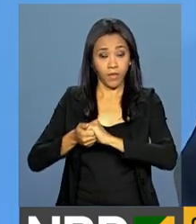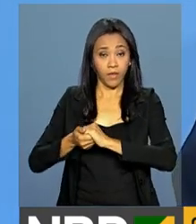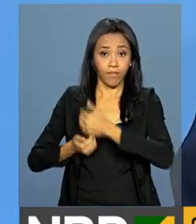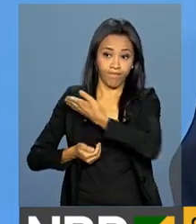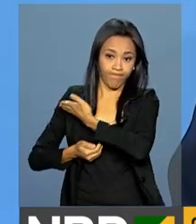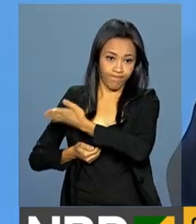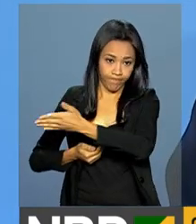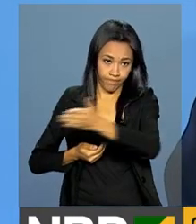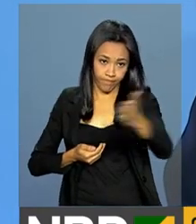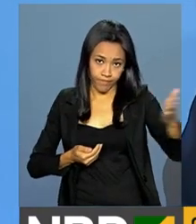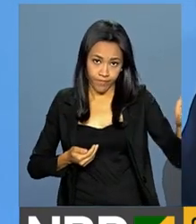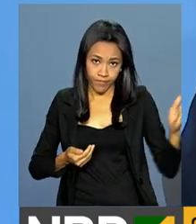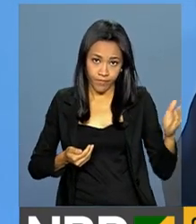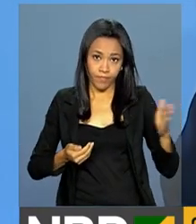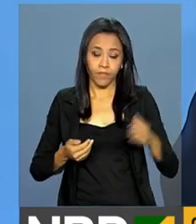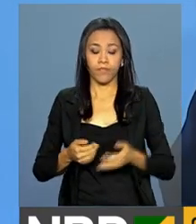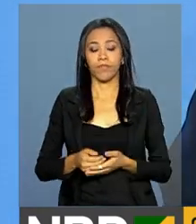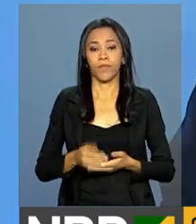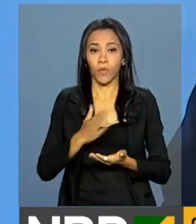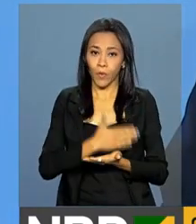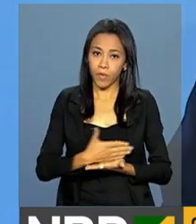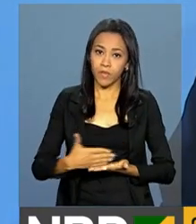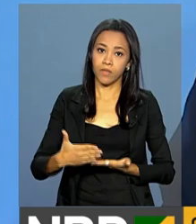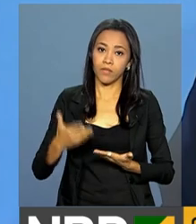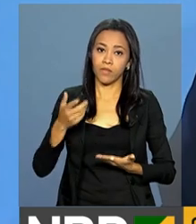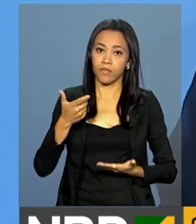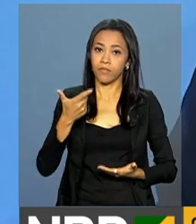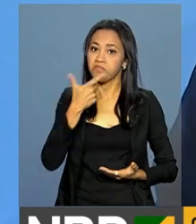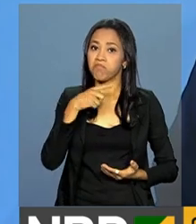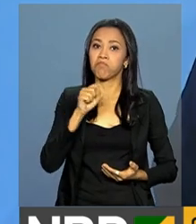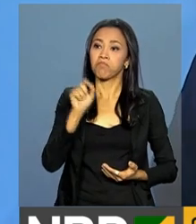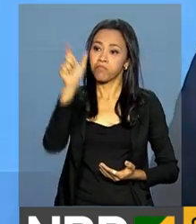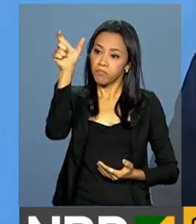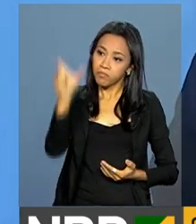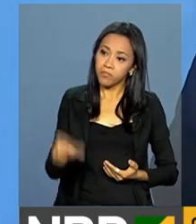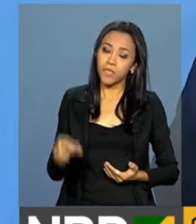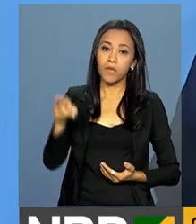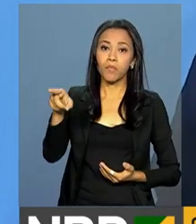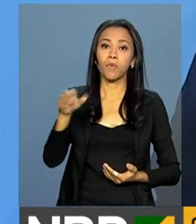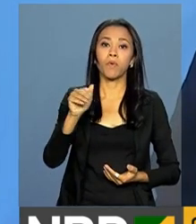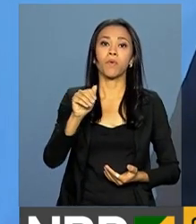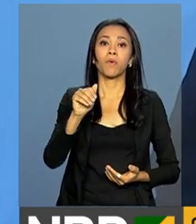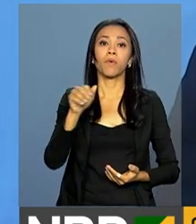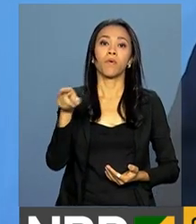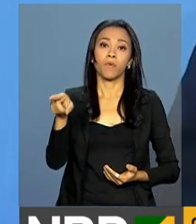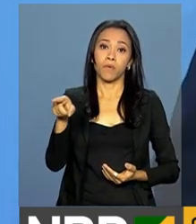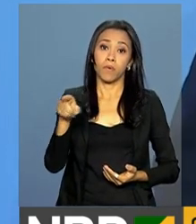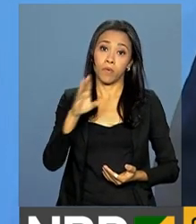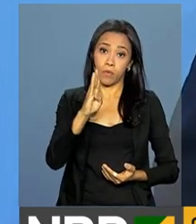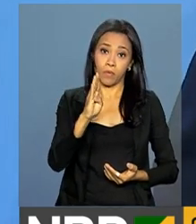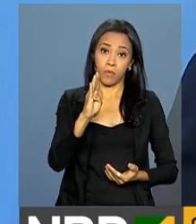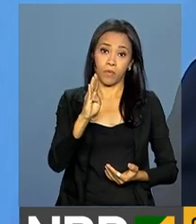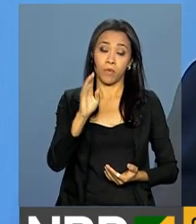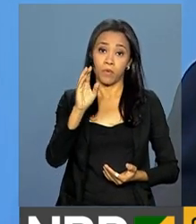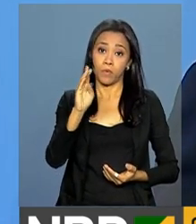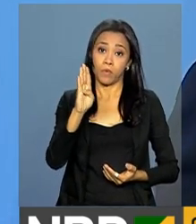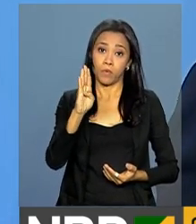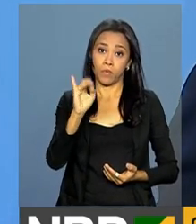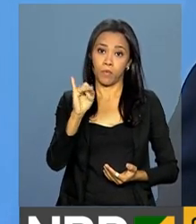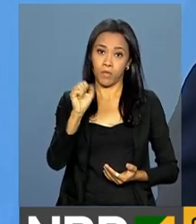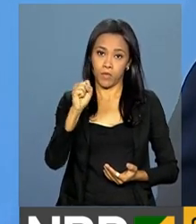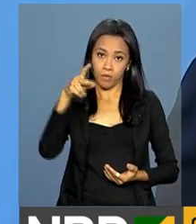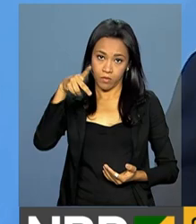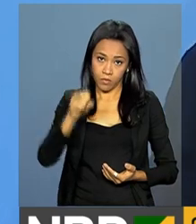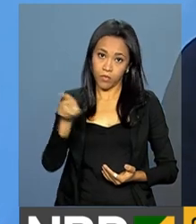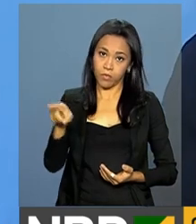naturalmente por sua eminência reverendíssima, o arcebispo metropolitano de Belém, Dom Alberto